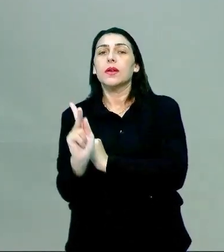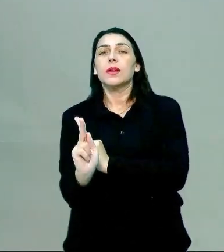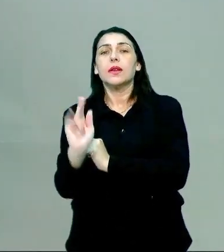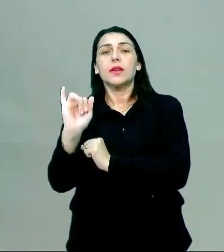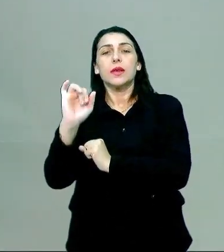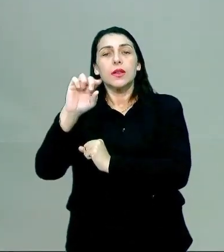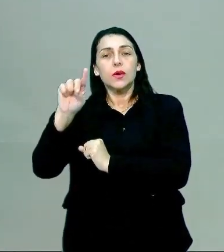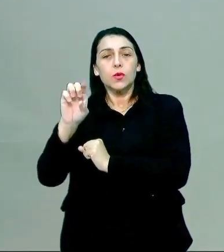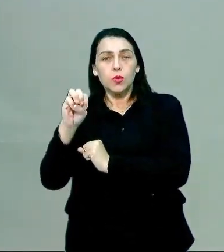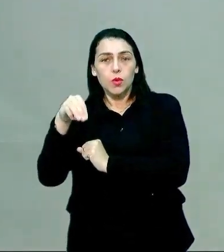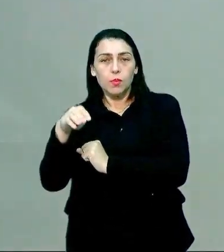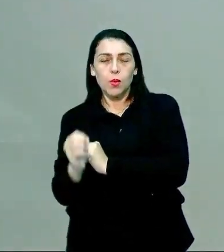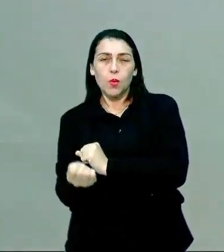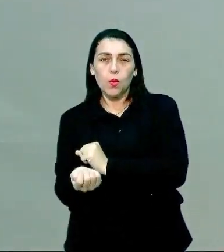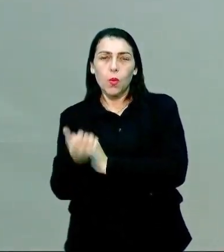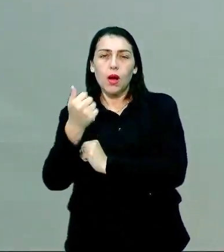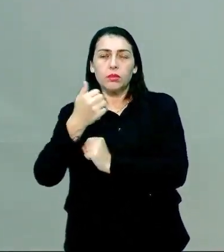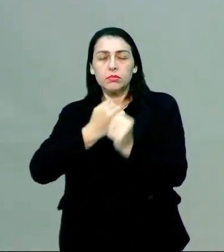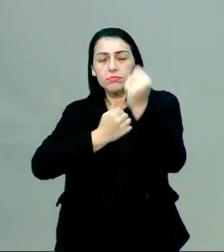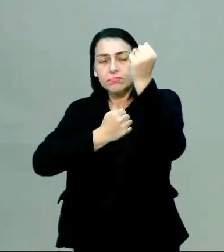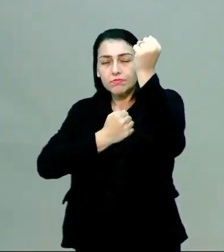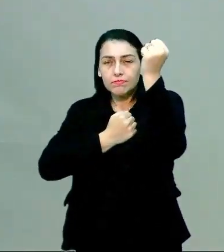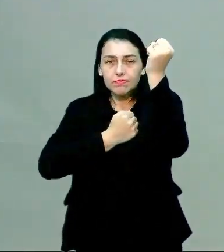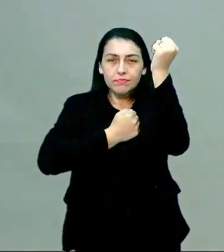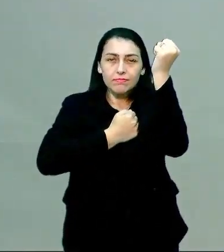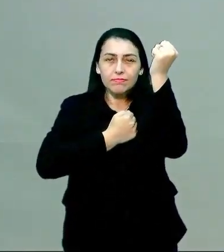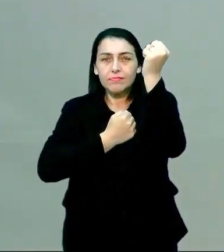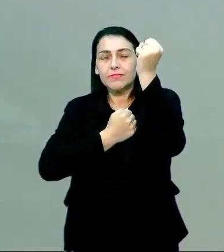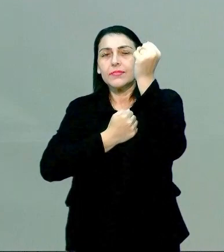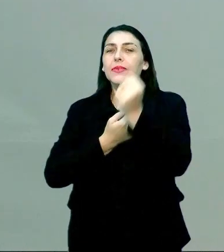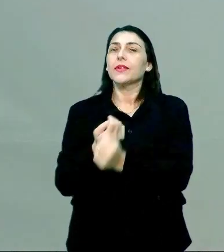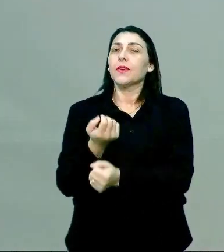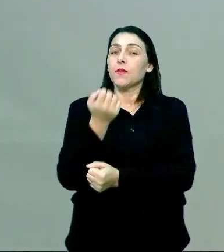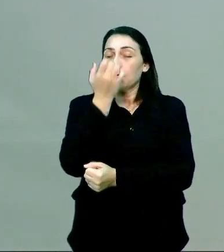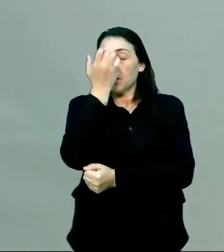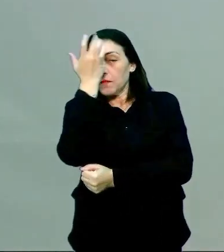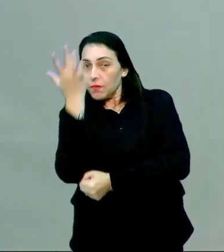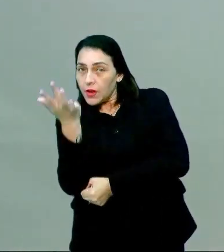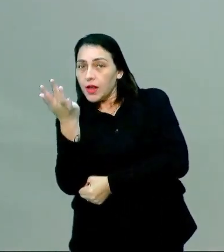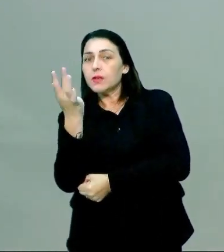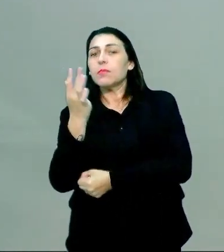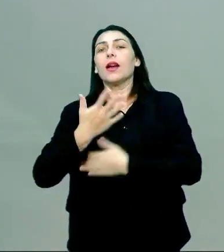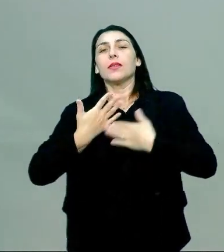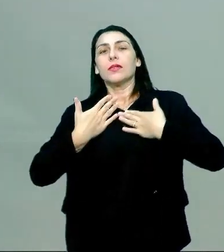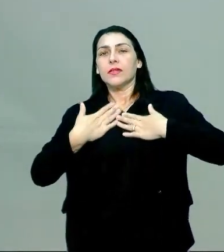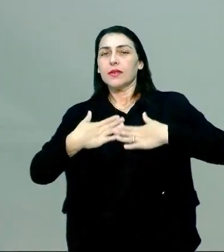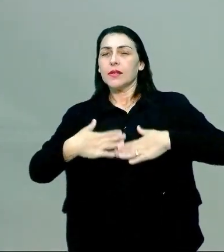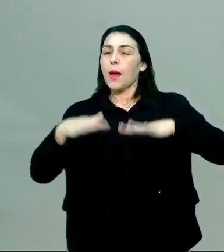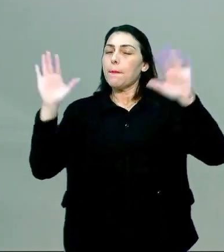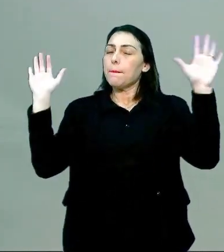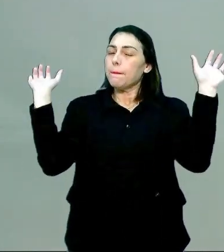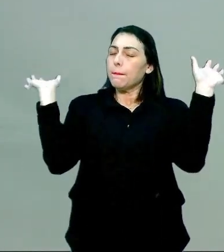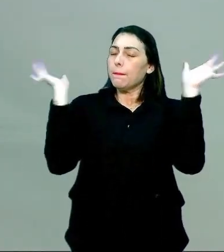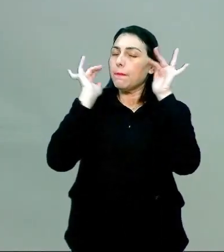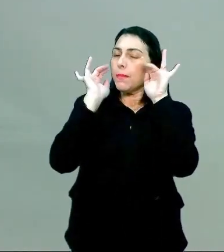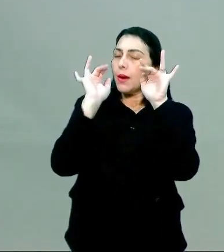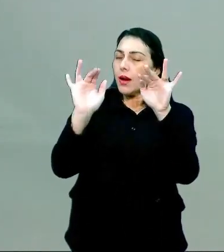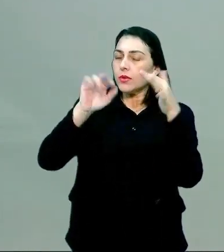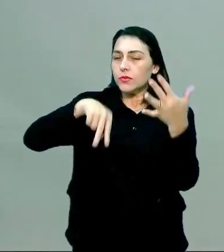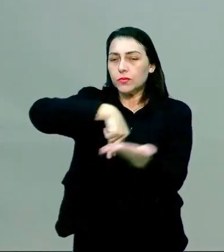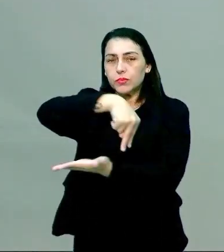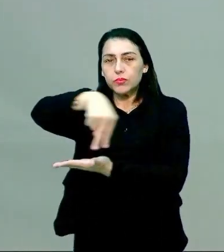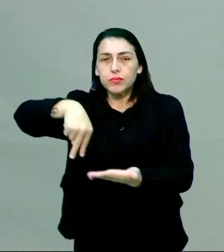já é quase o nosso sertanejinho, né? Aquela coisa do arrocha e tal, só que com um pouco mais de malemolência, uma mistura, é uma